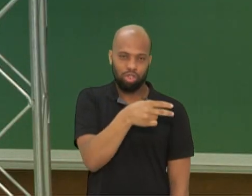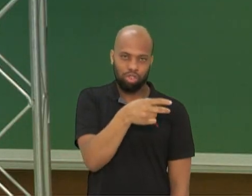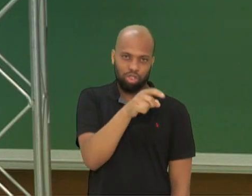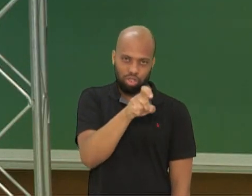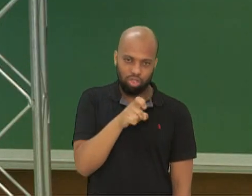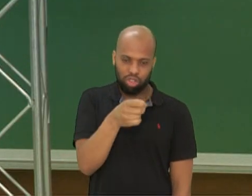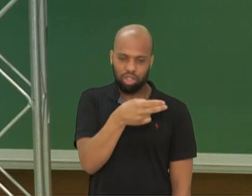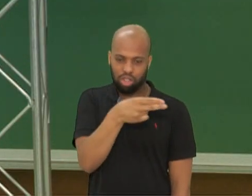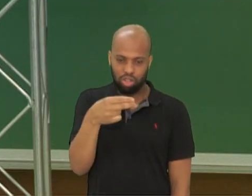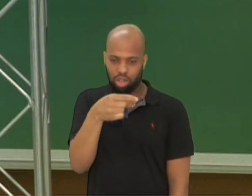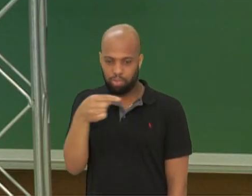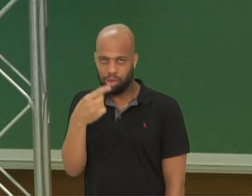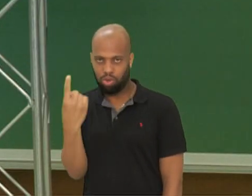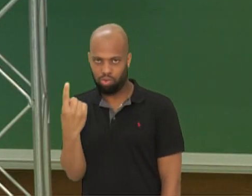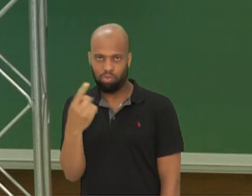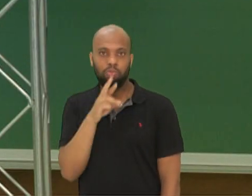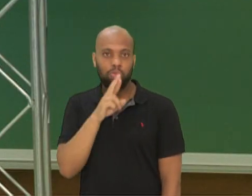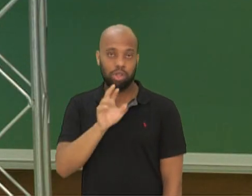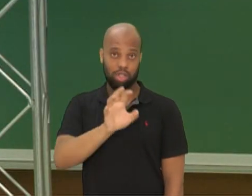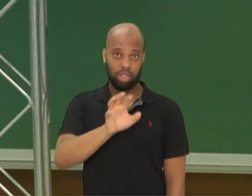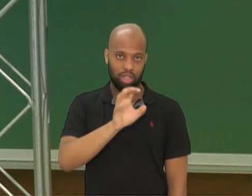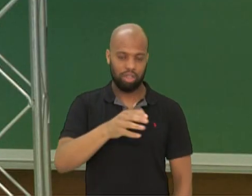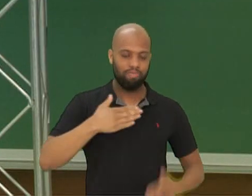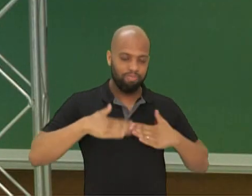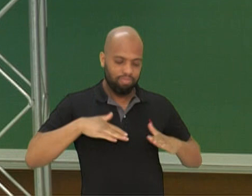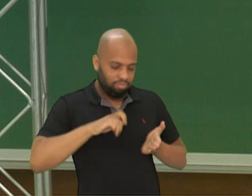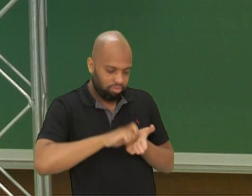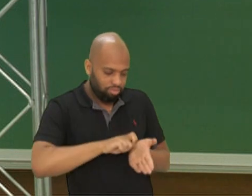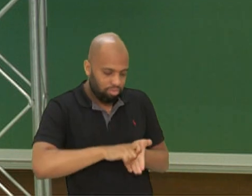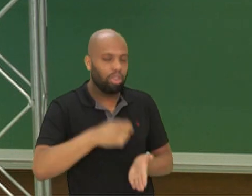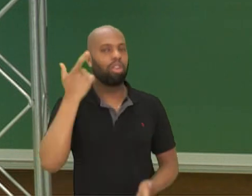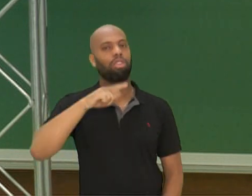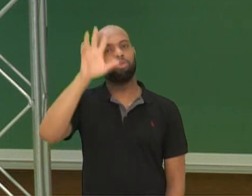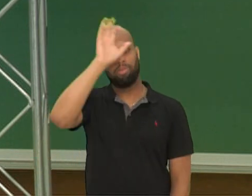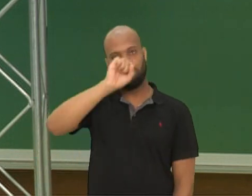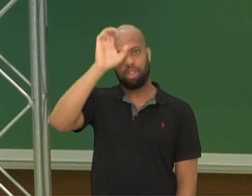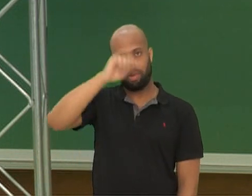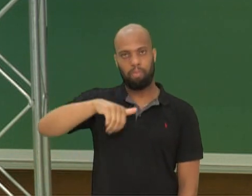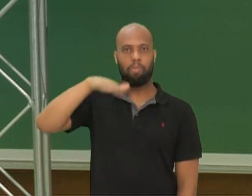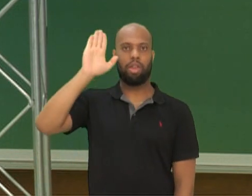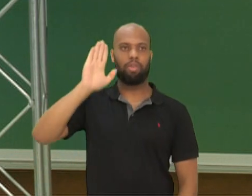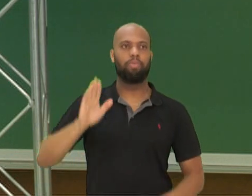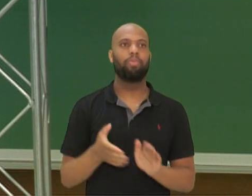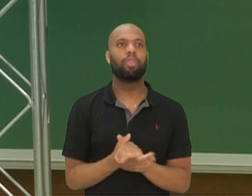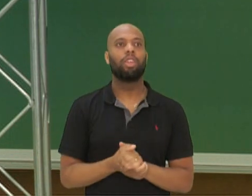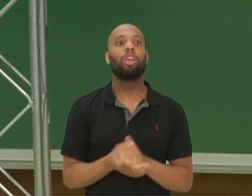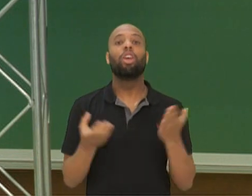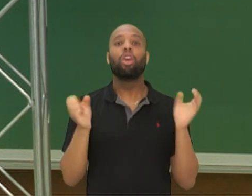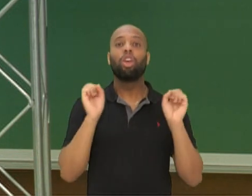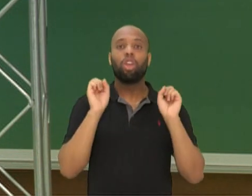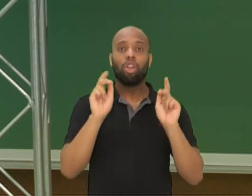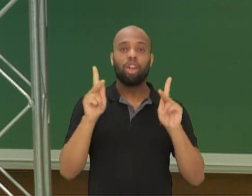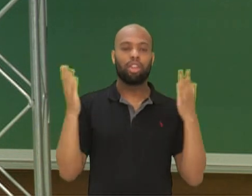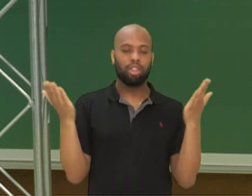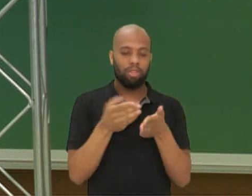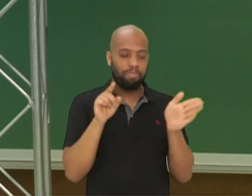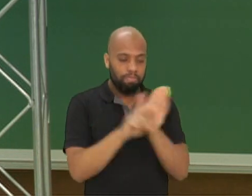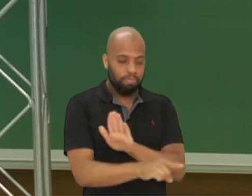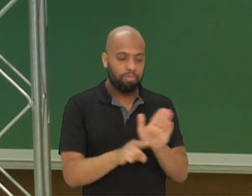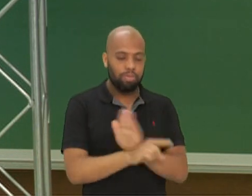para chegar no 21, professor? Como é que a gente vai fazer isso? Olha, a expressão é